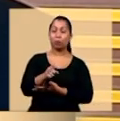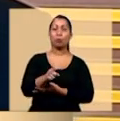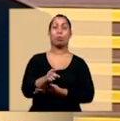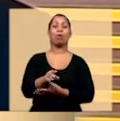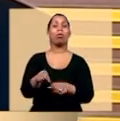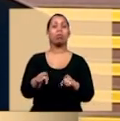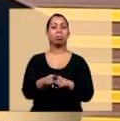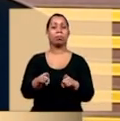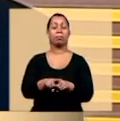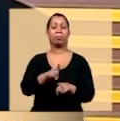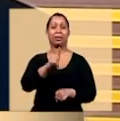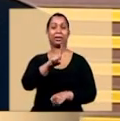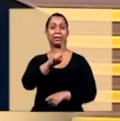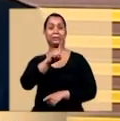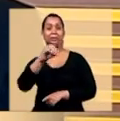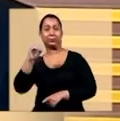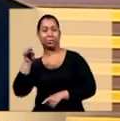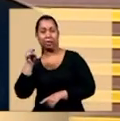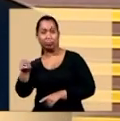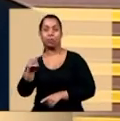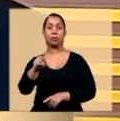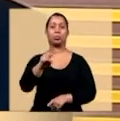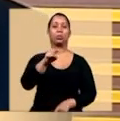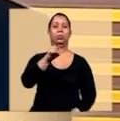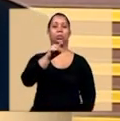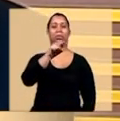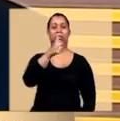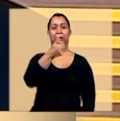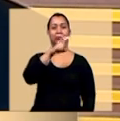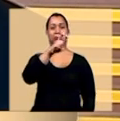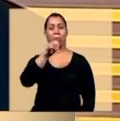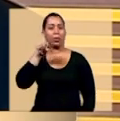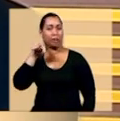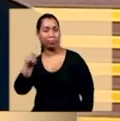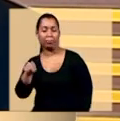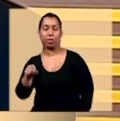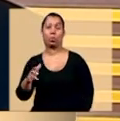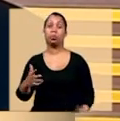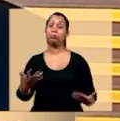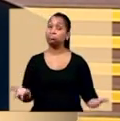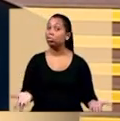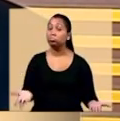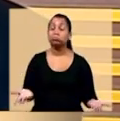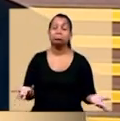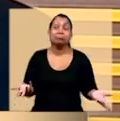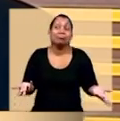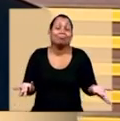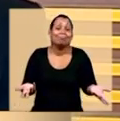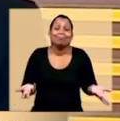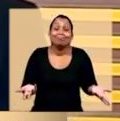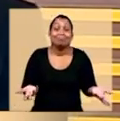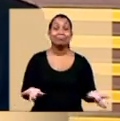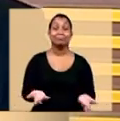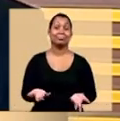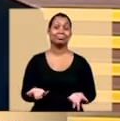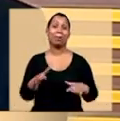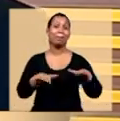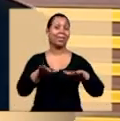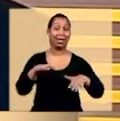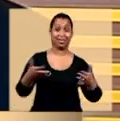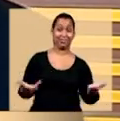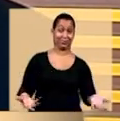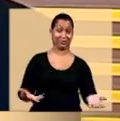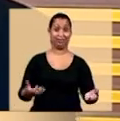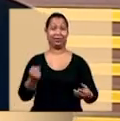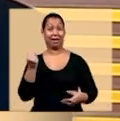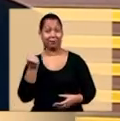e condenações de 100 mil, 150 mil reais. Então, vai depender exatamente desse critério. Tá? É evidente que depende da